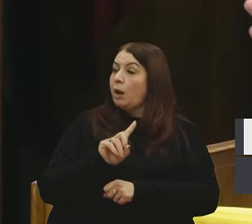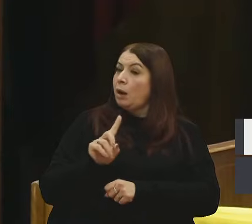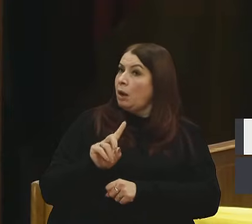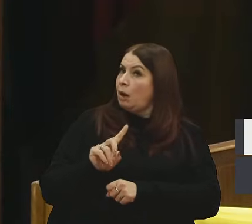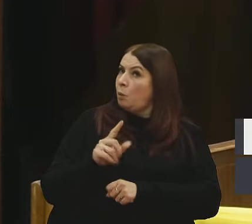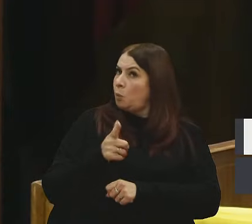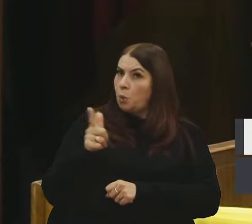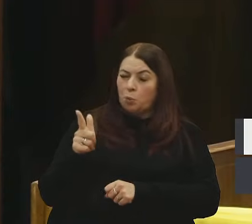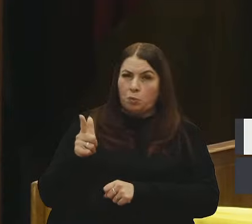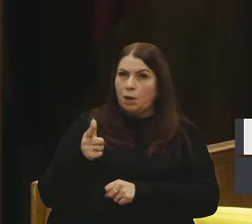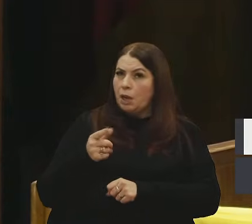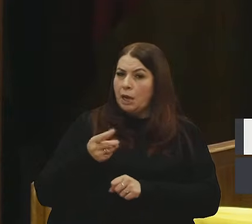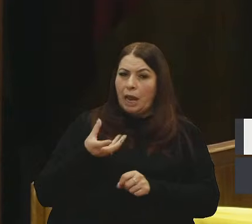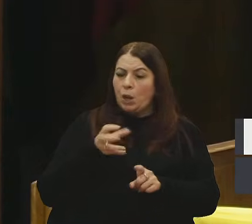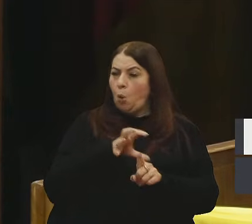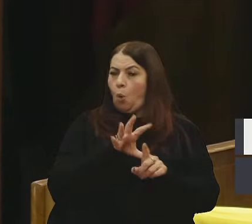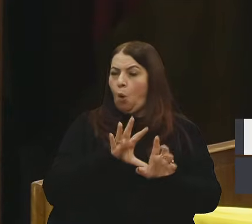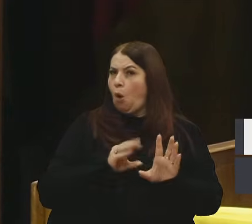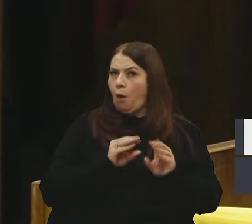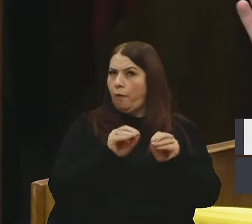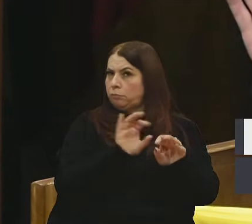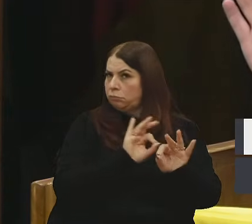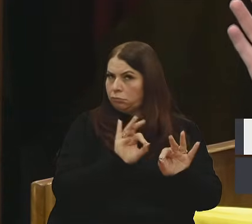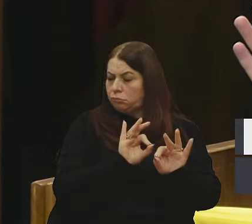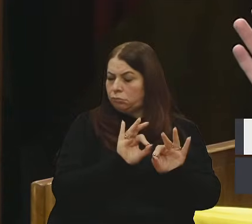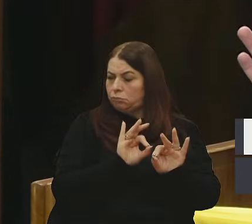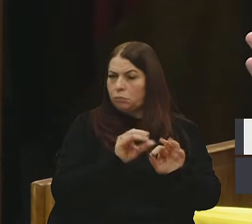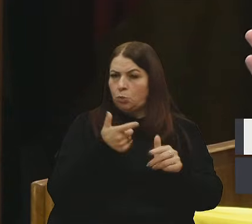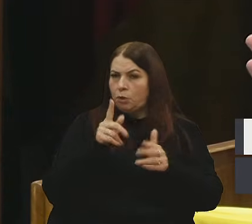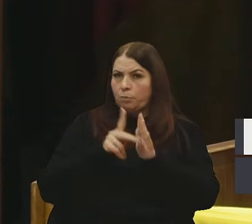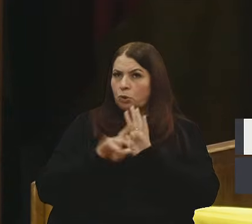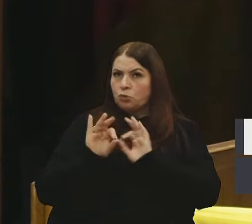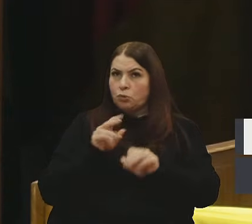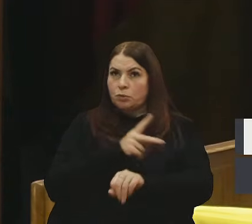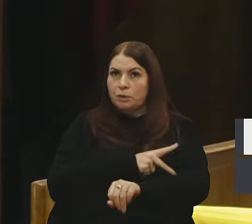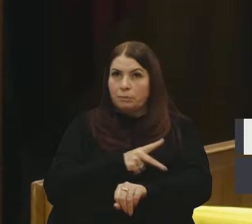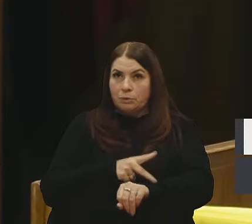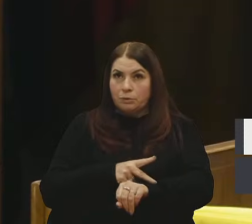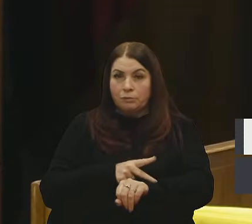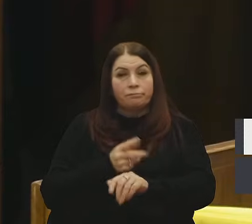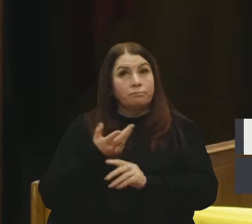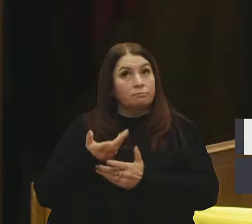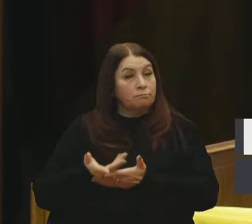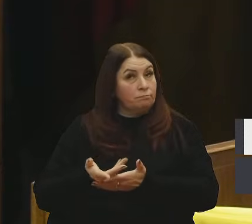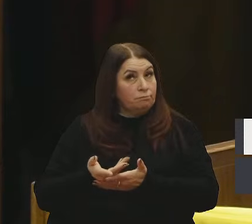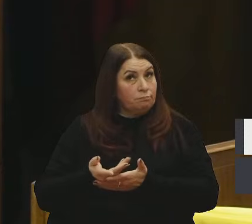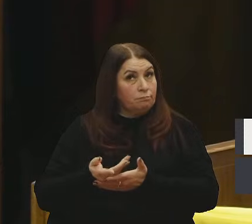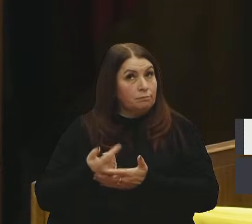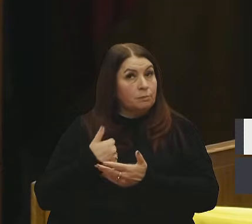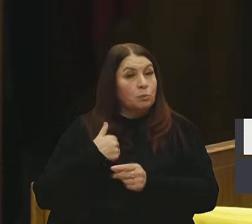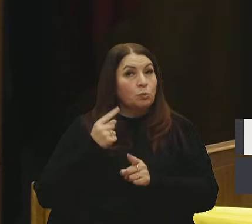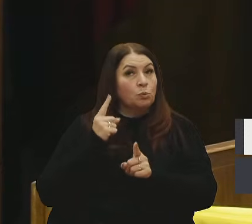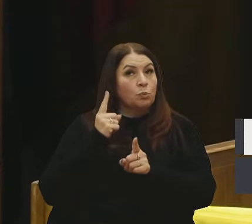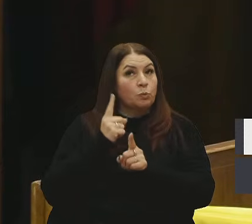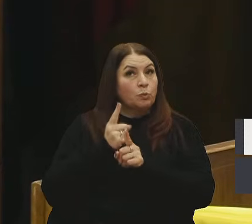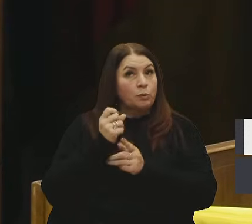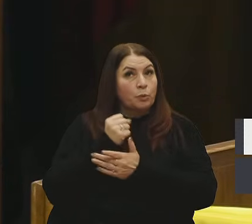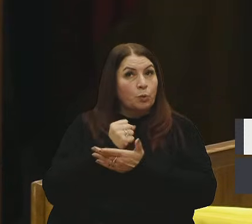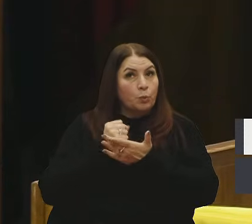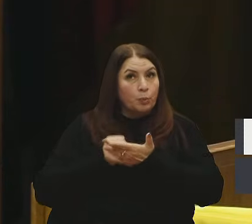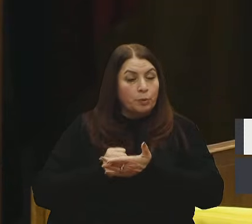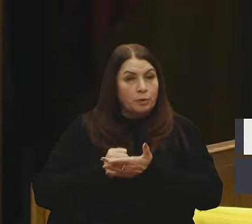tem violação, porque não tem projeto pedagógico. Mas eu encontrei no